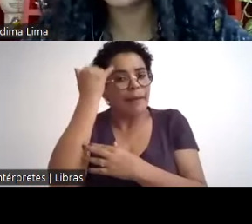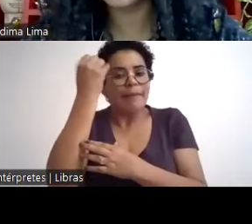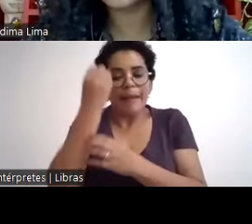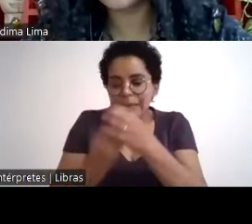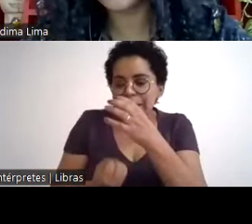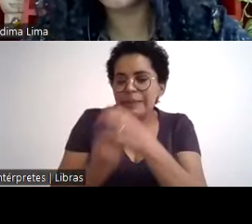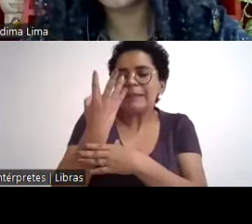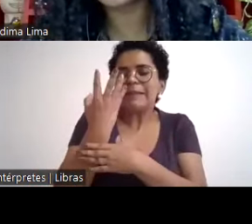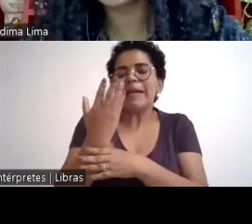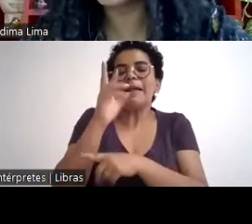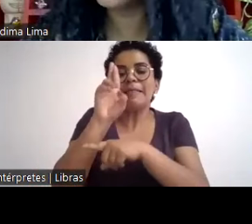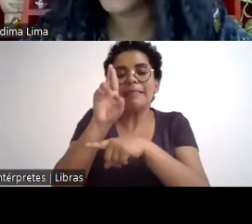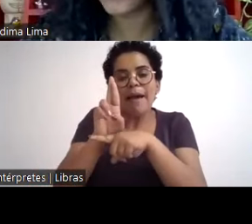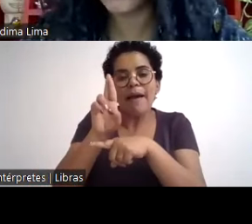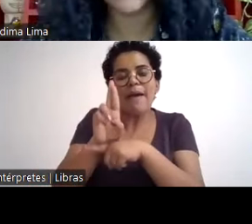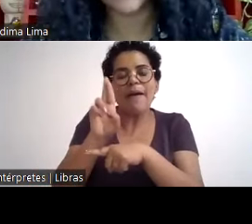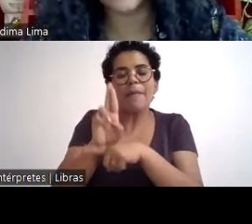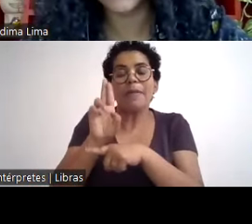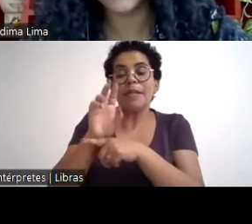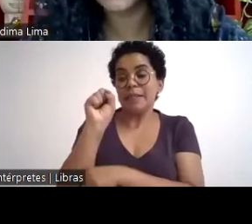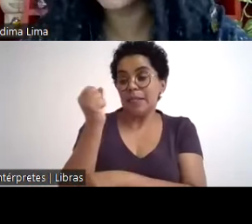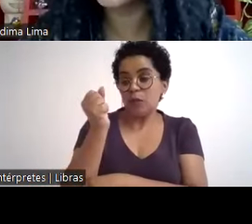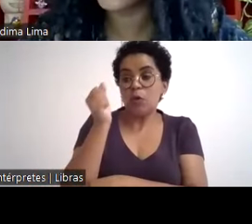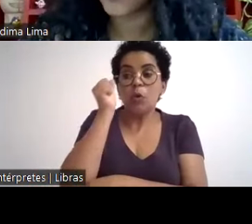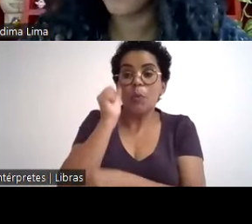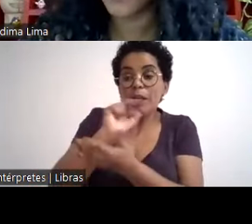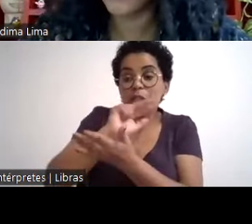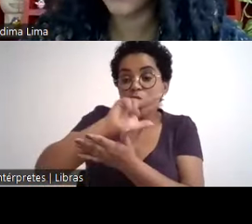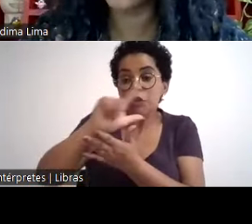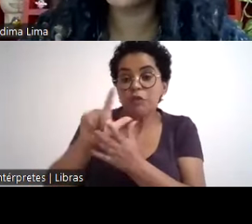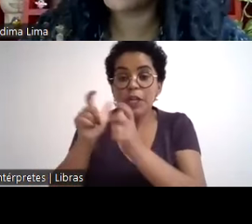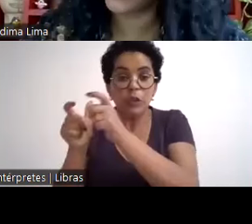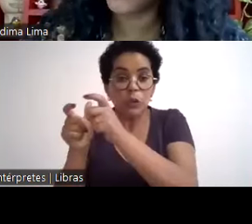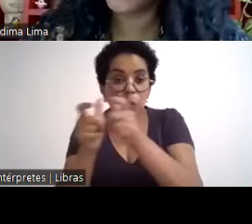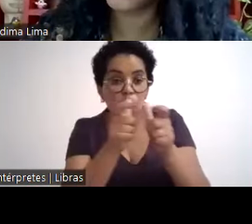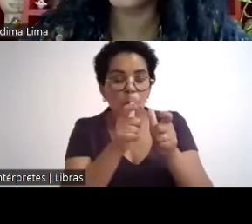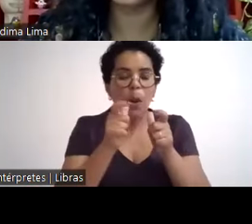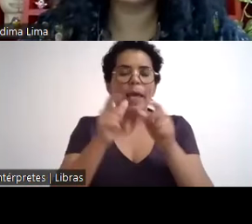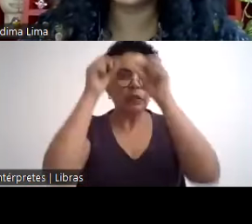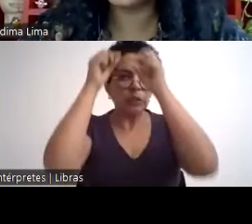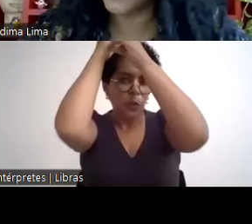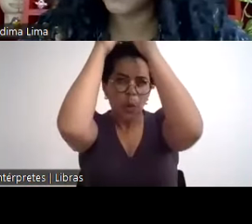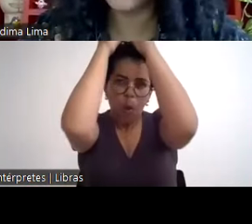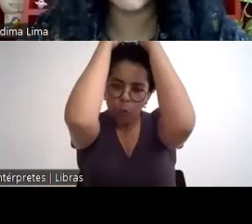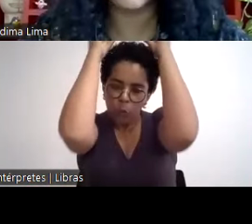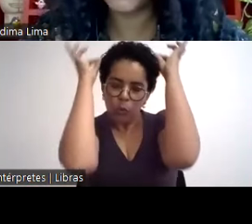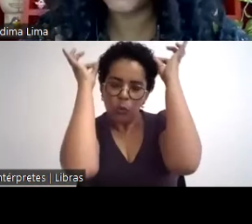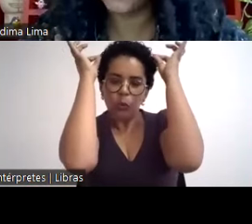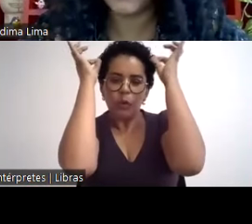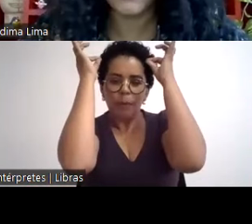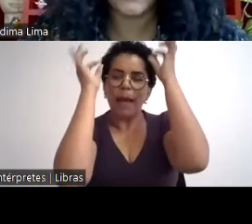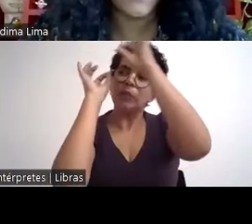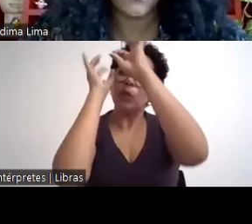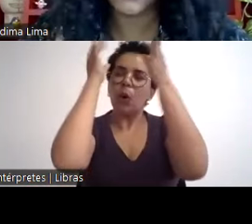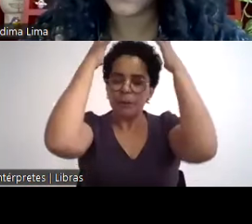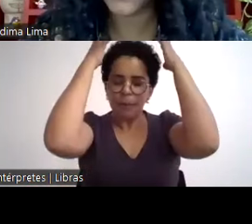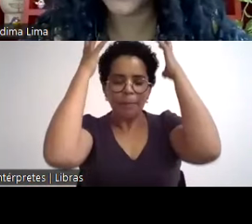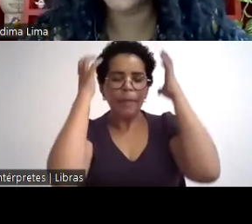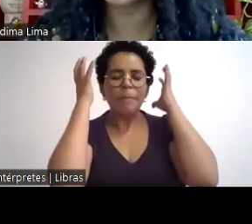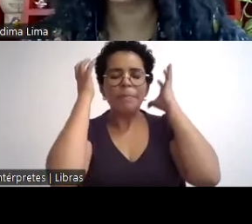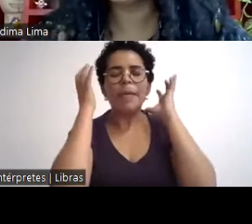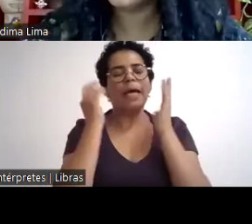da representação dessas 8 mulheres de diferentes etnias com seus devidos adornos de cabeça, penteados e